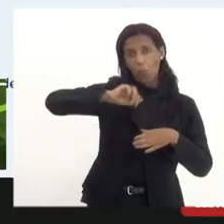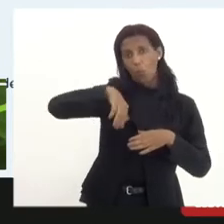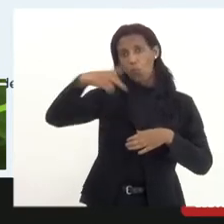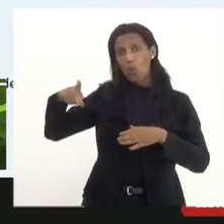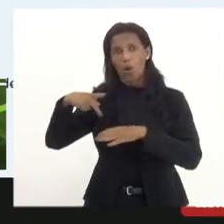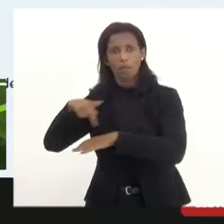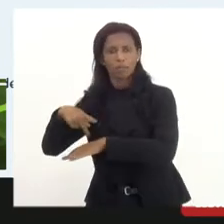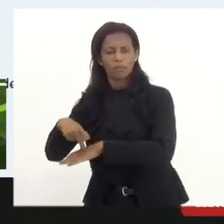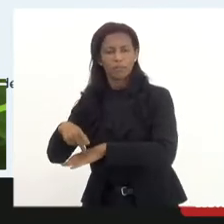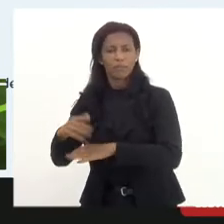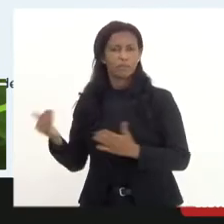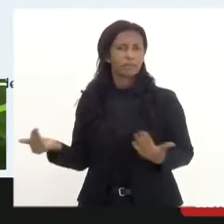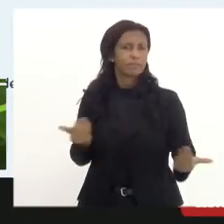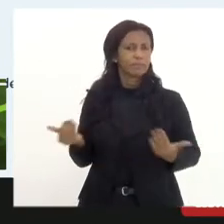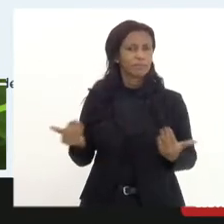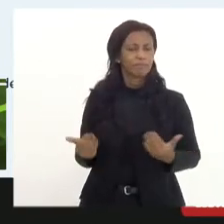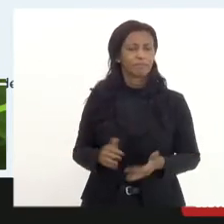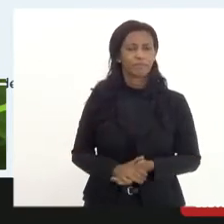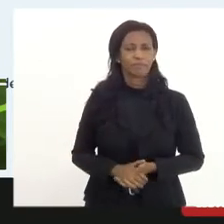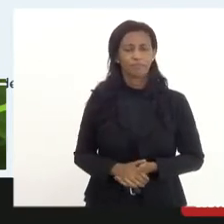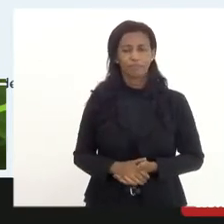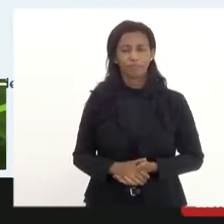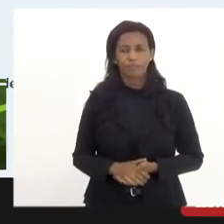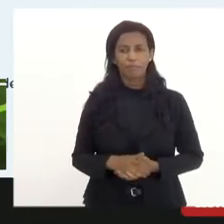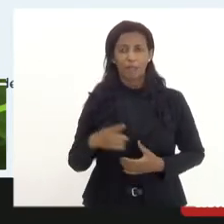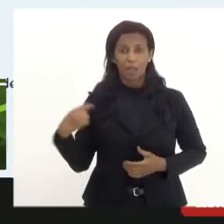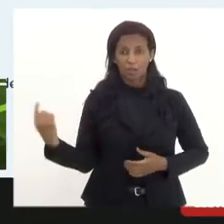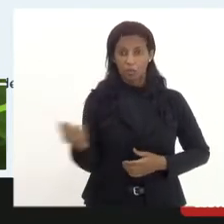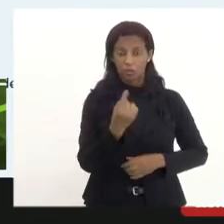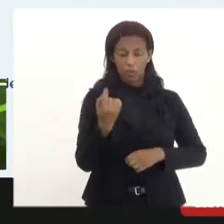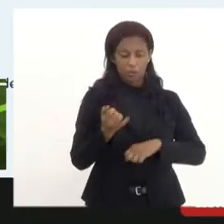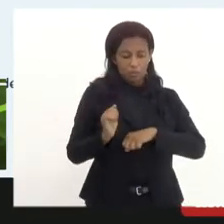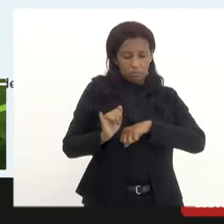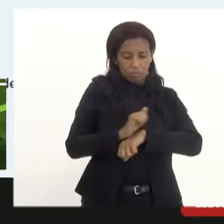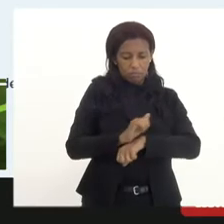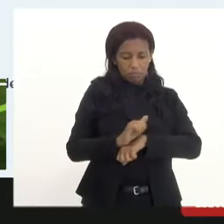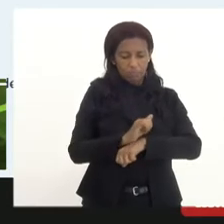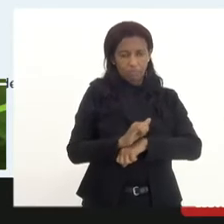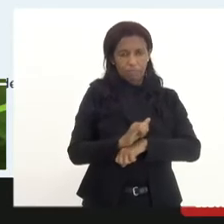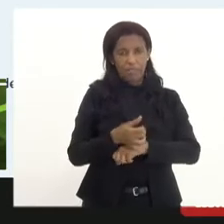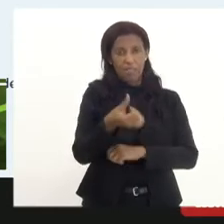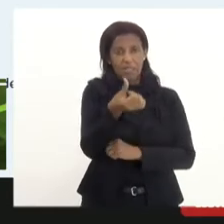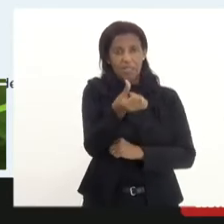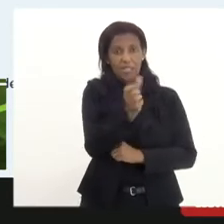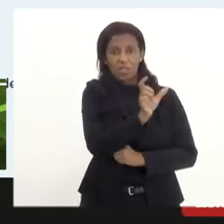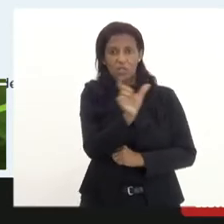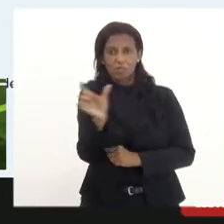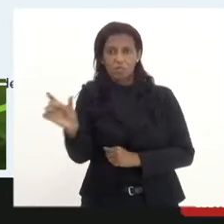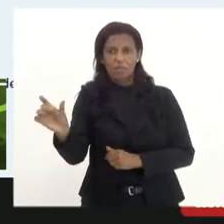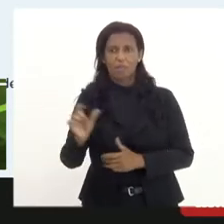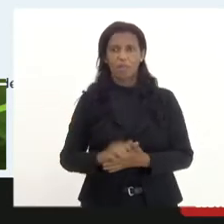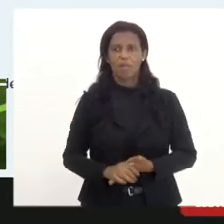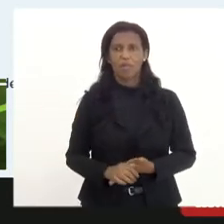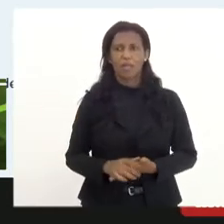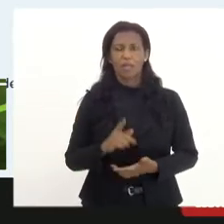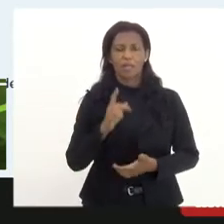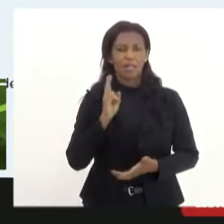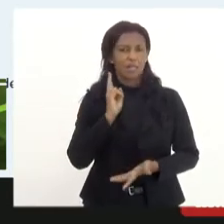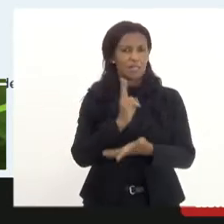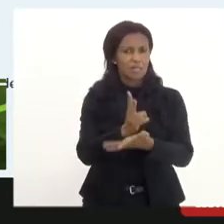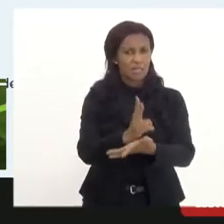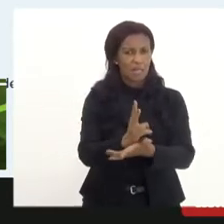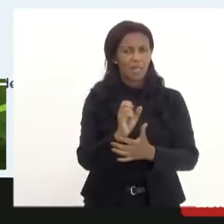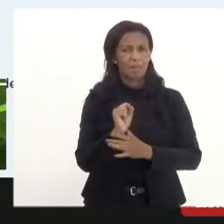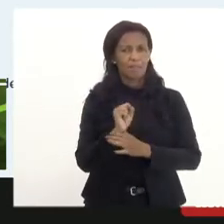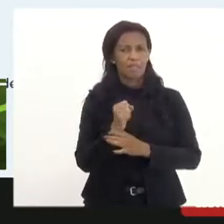Bom, nossos pilares estratégicos, eles são baseados em 6 palavras: sempre seguro, alto valor